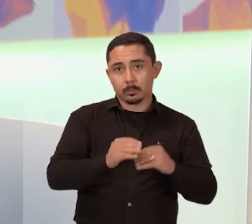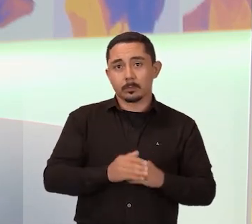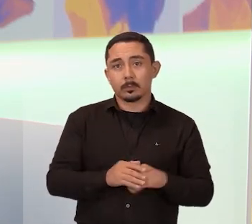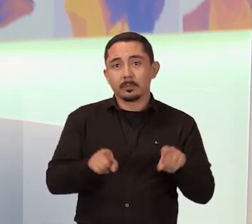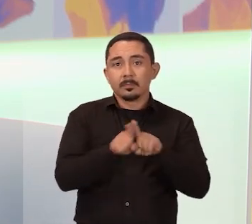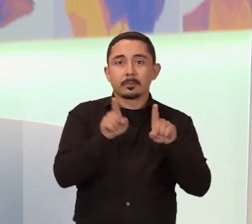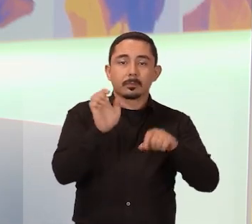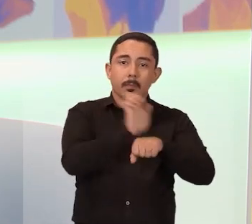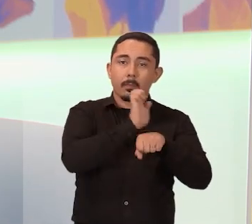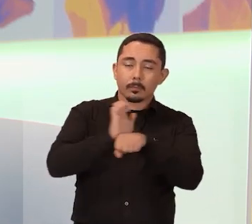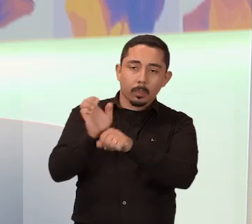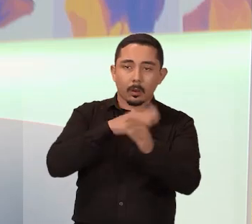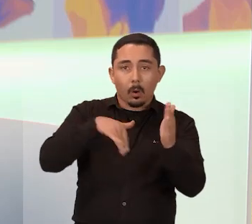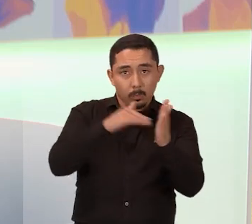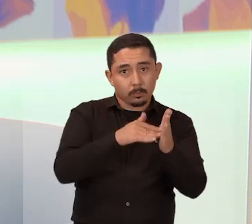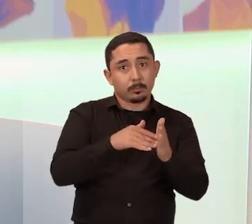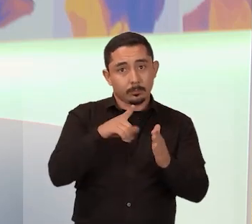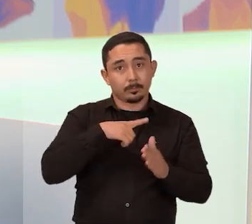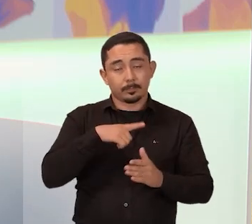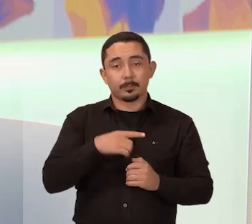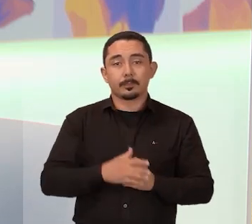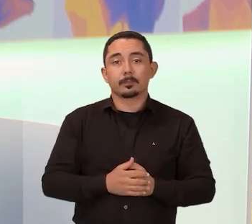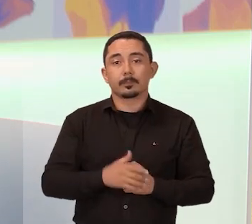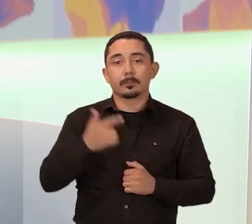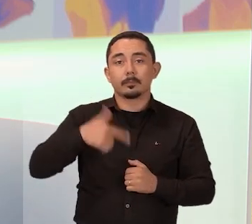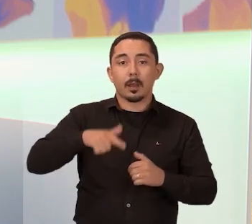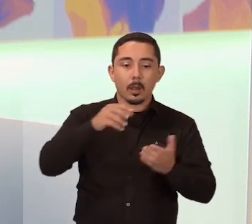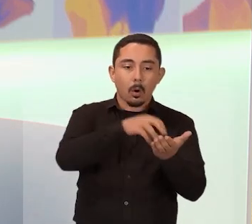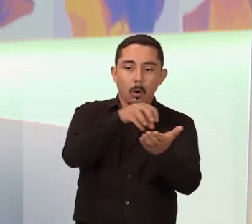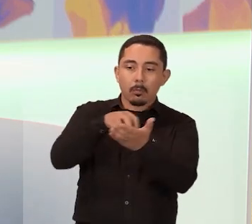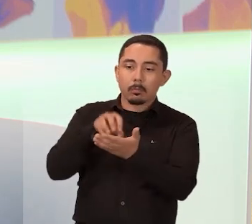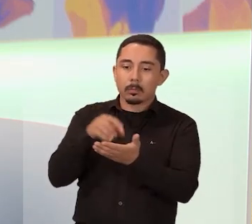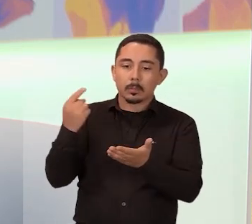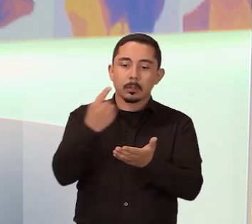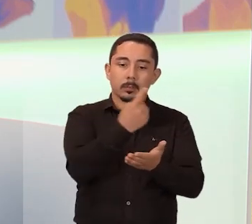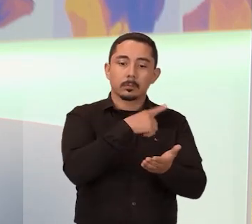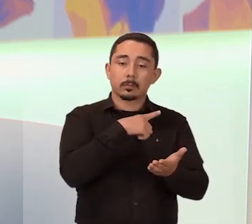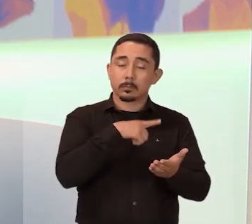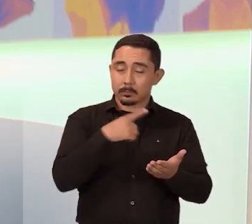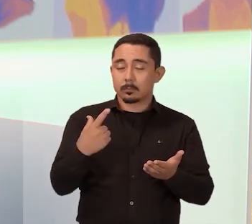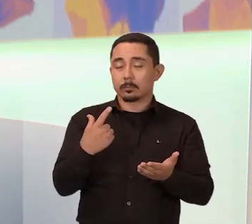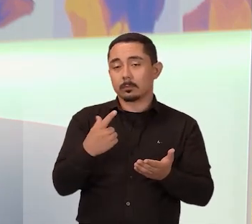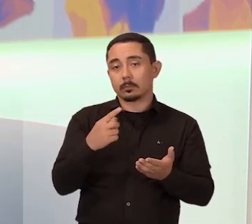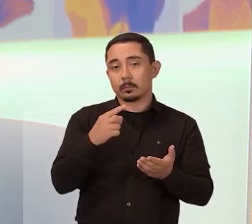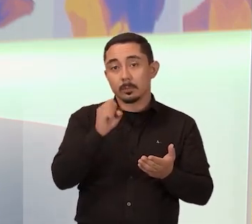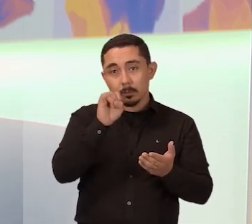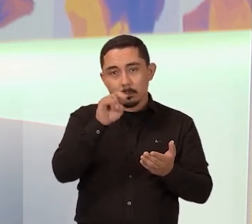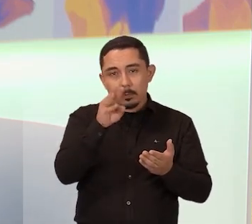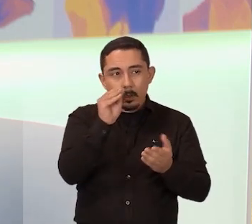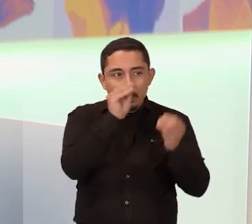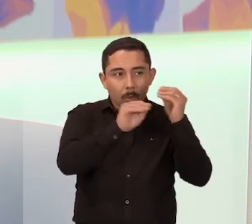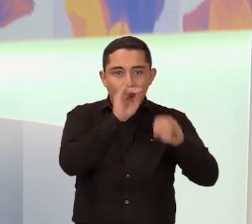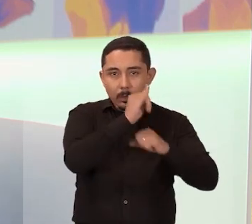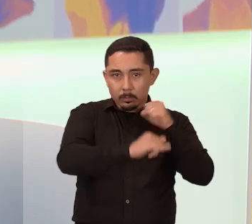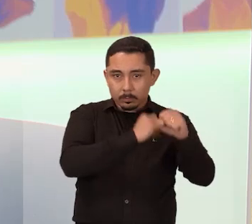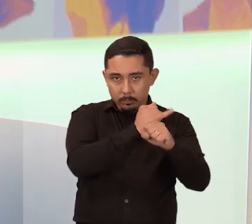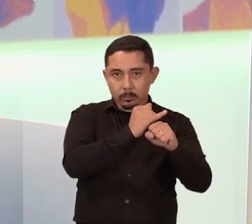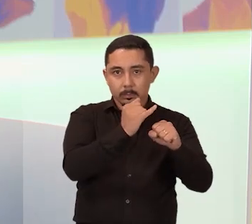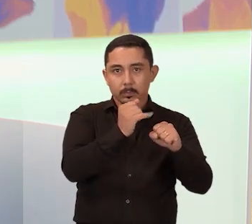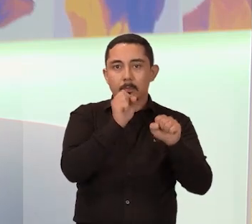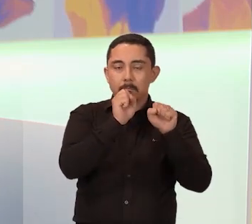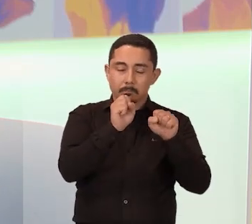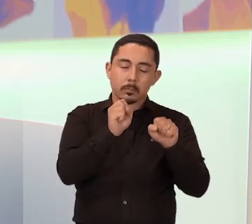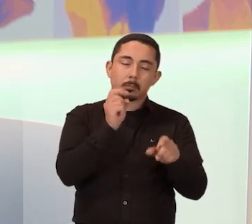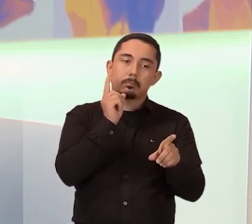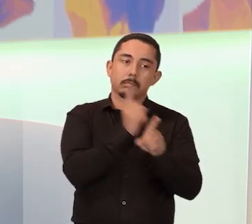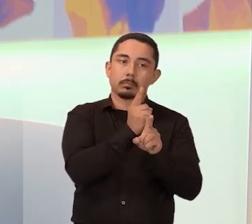lá os canais em todos os estados. E os outros órgãos também têm os seus canais de denúncia, se colocar no Google, canal de